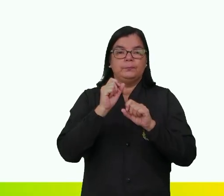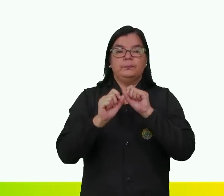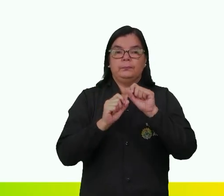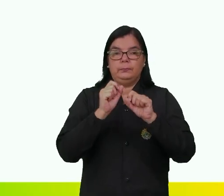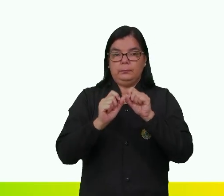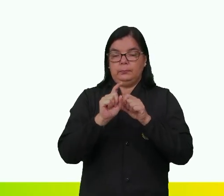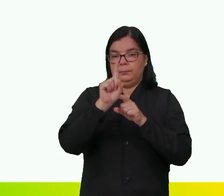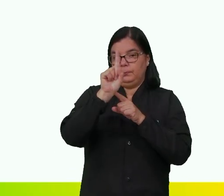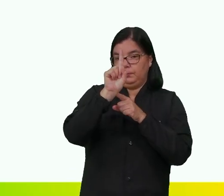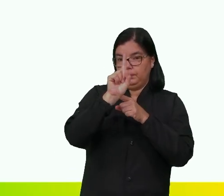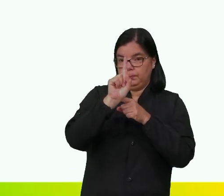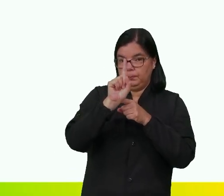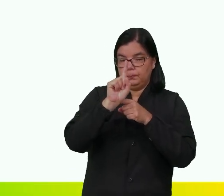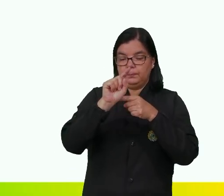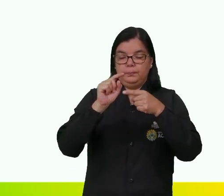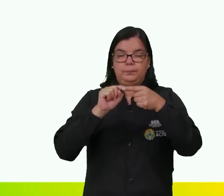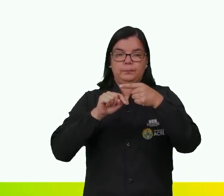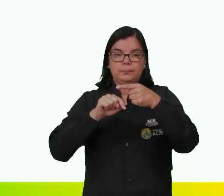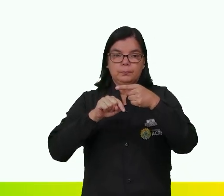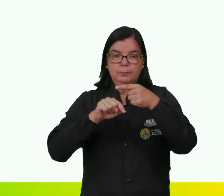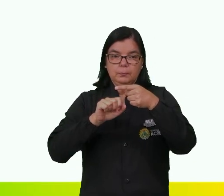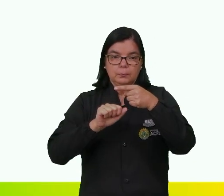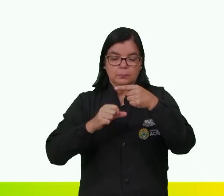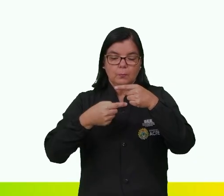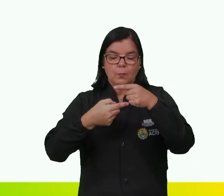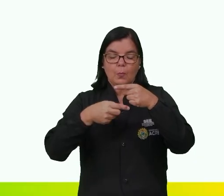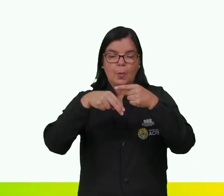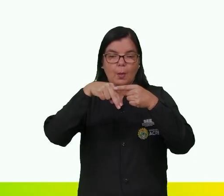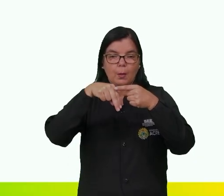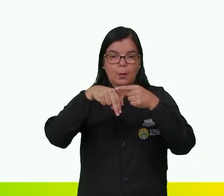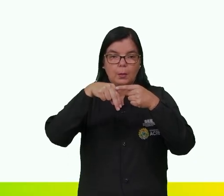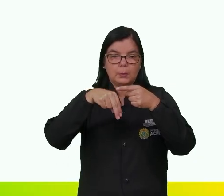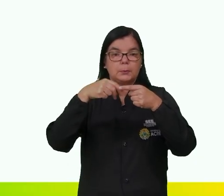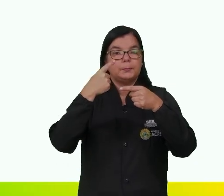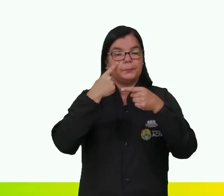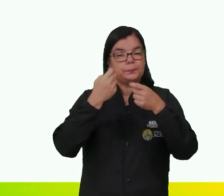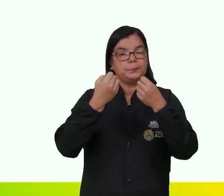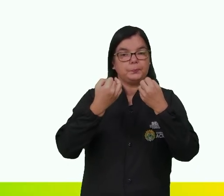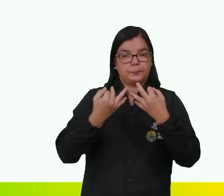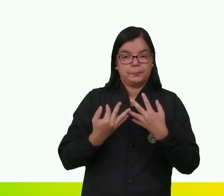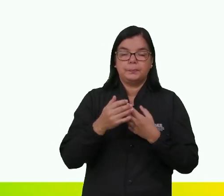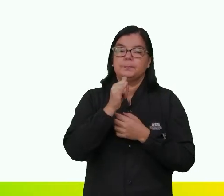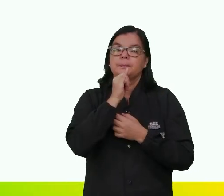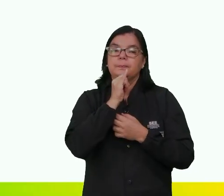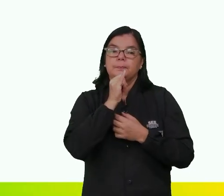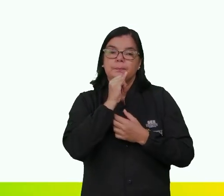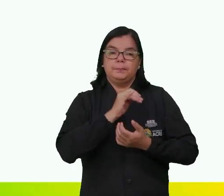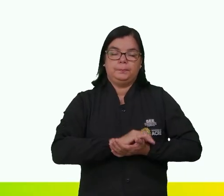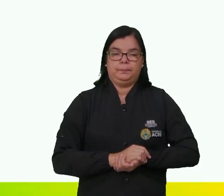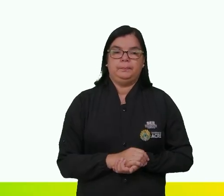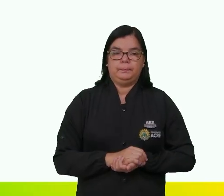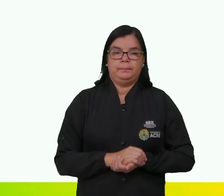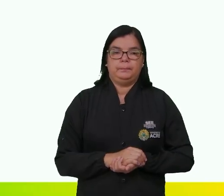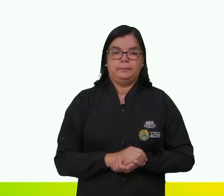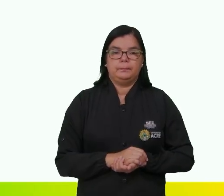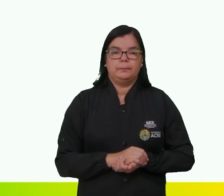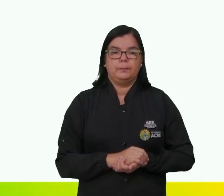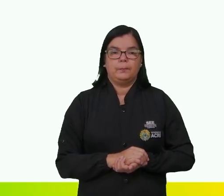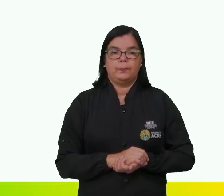ser 1 sobre A elevado a n. Nós vamos definir assim. Por exemplo,